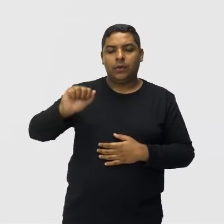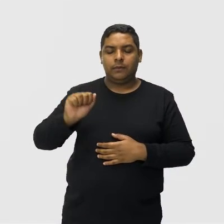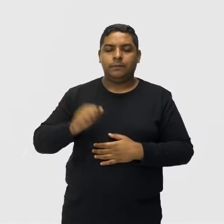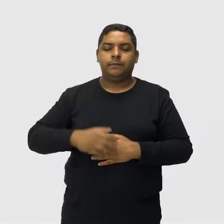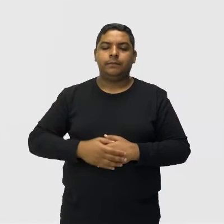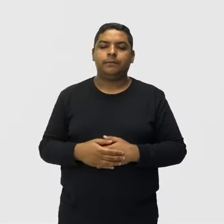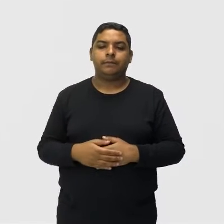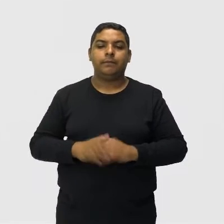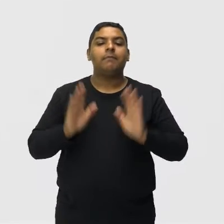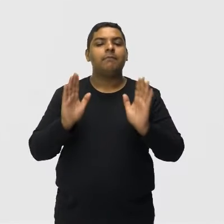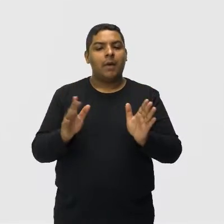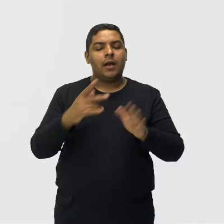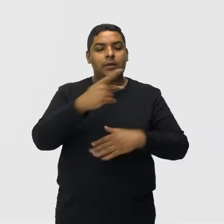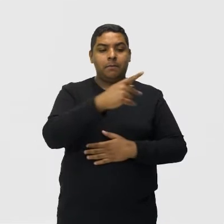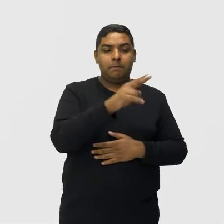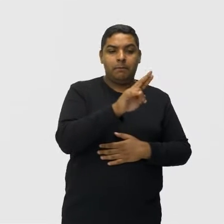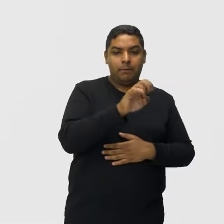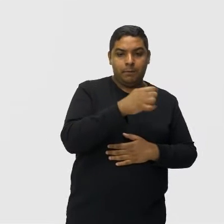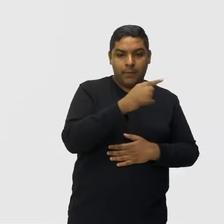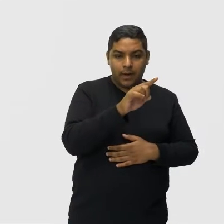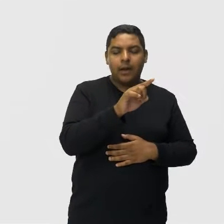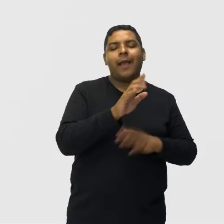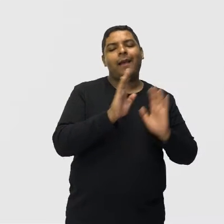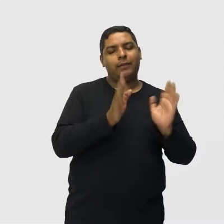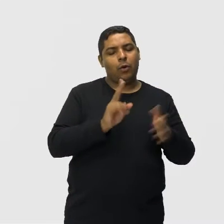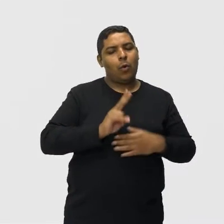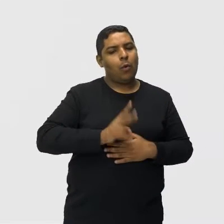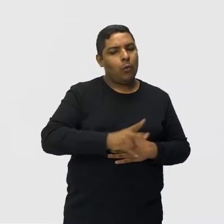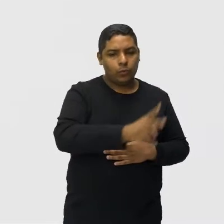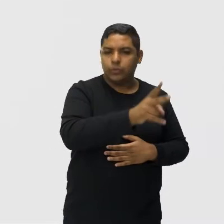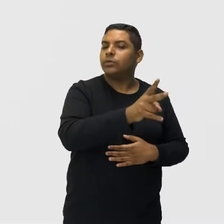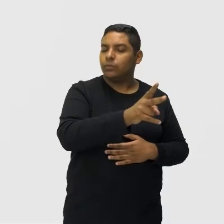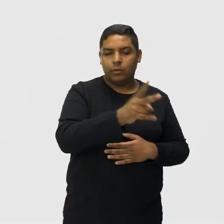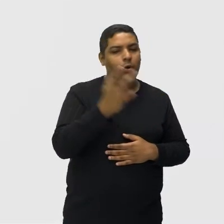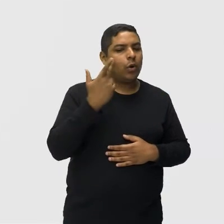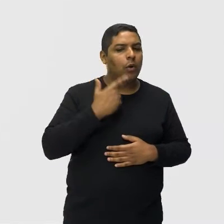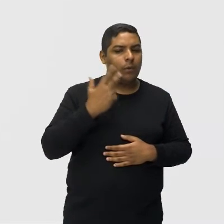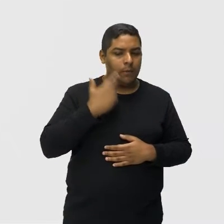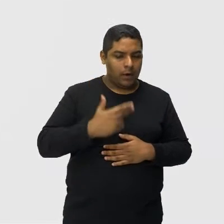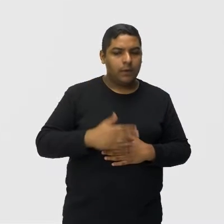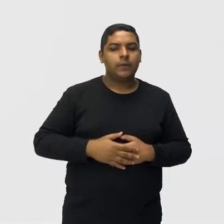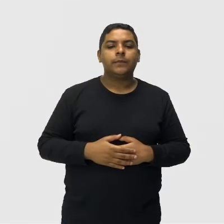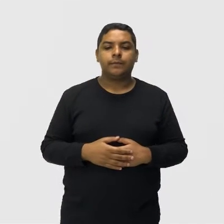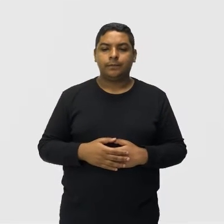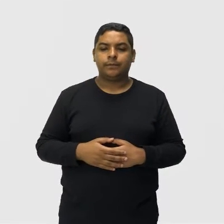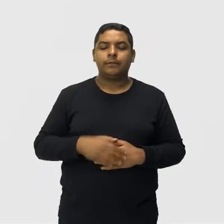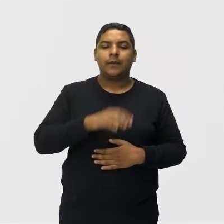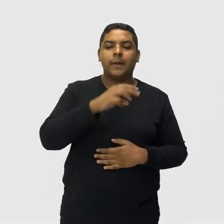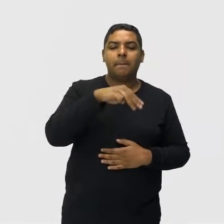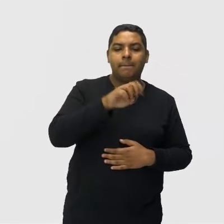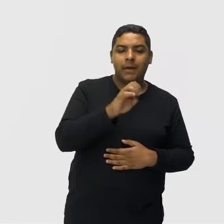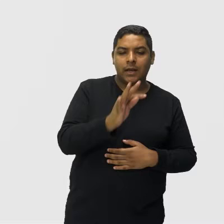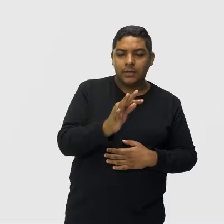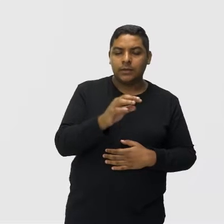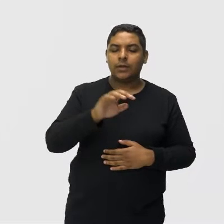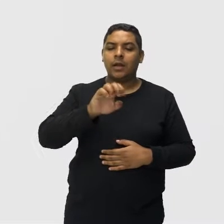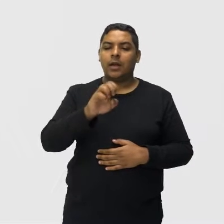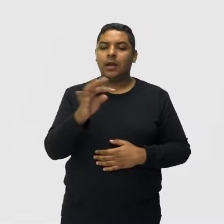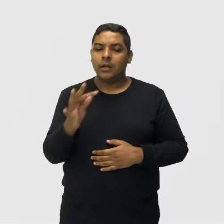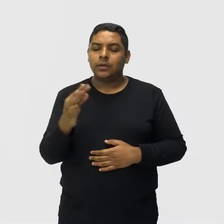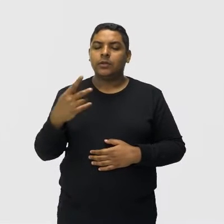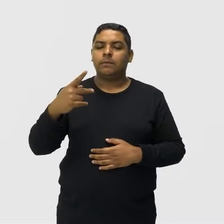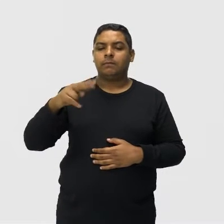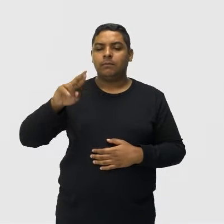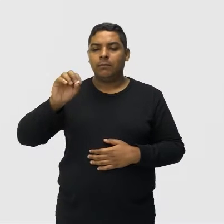os prefixos permanecem, tá, gente? Um carbono, met, 2 carbonos, et, 3 carbonos, prop,